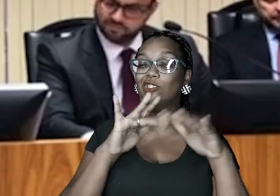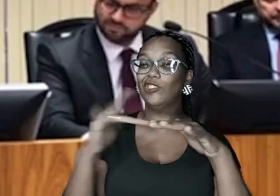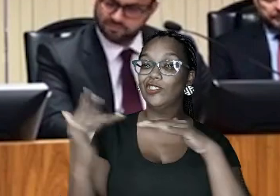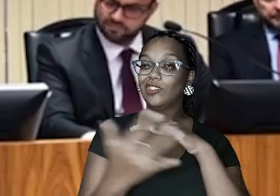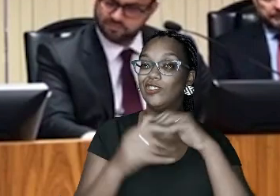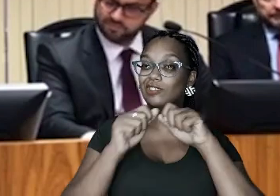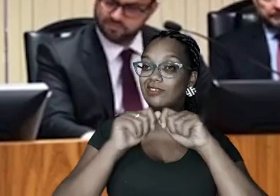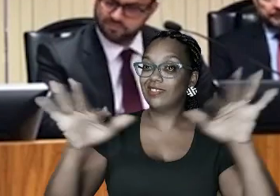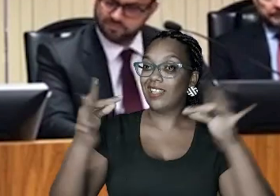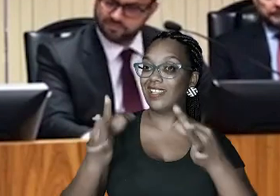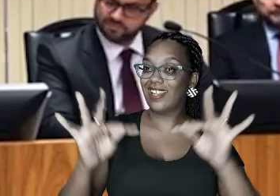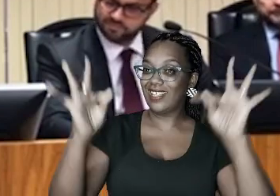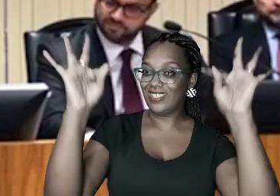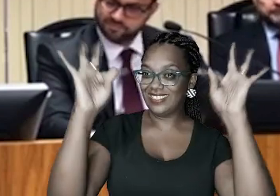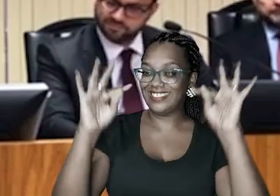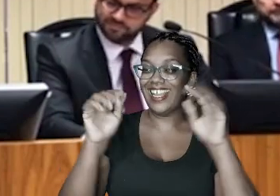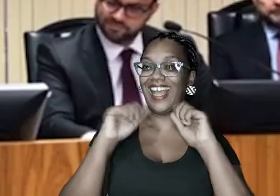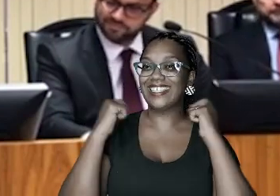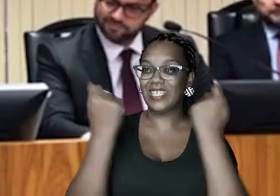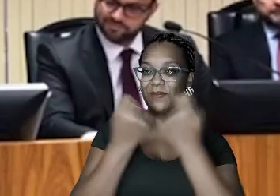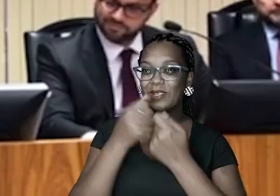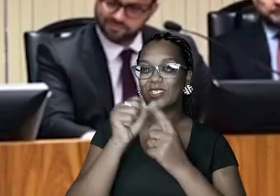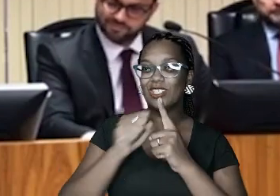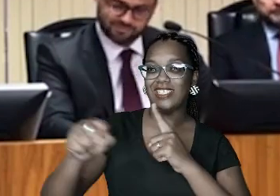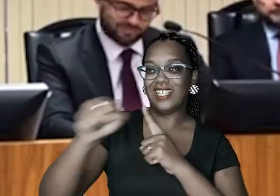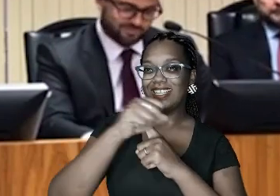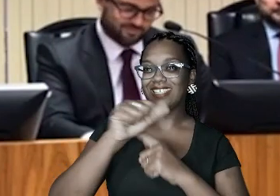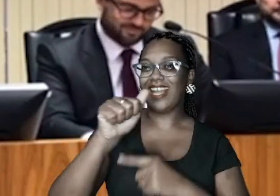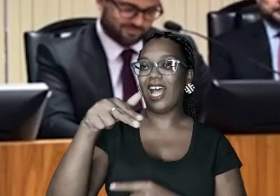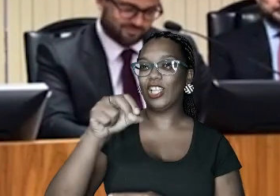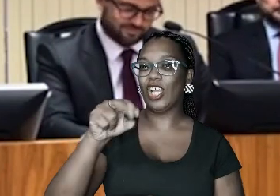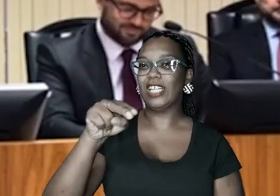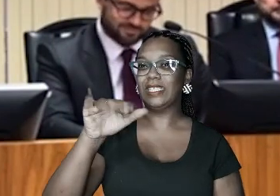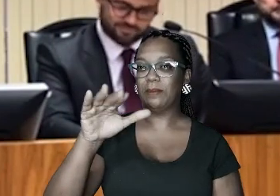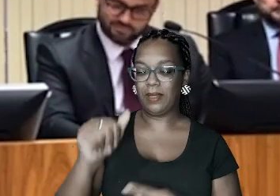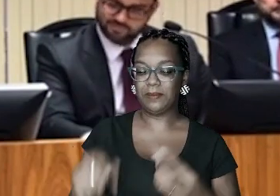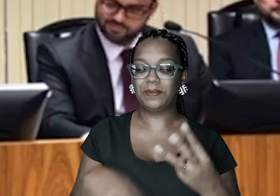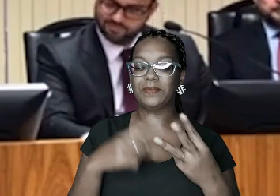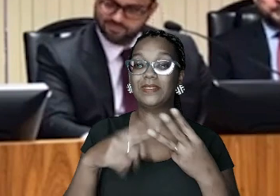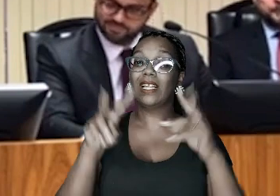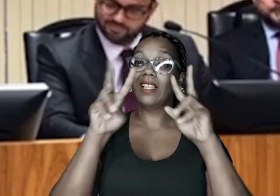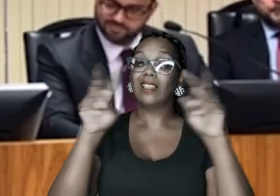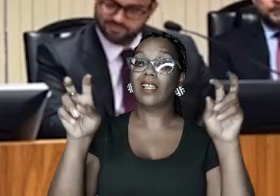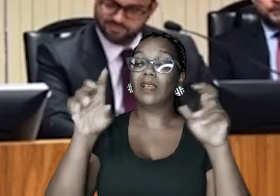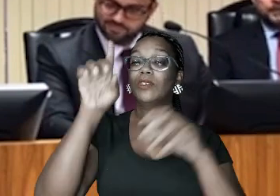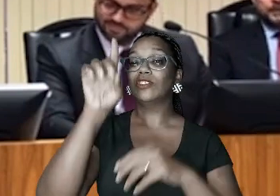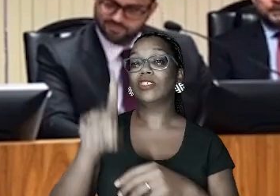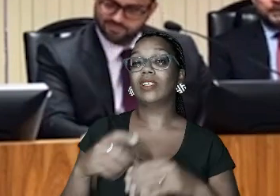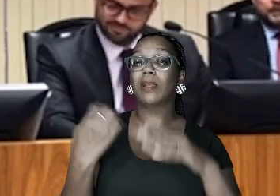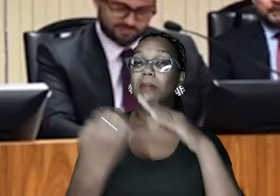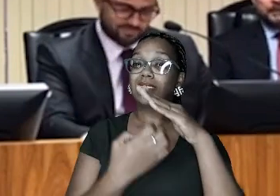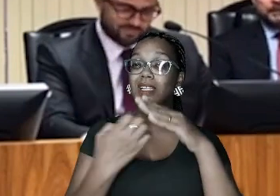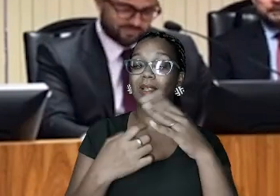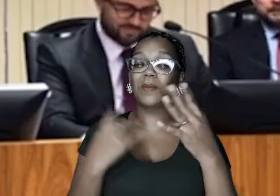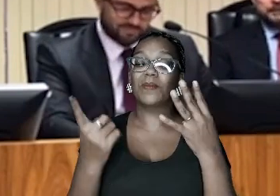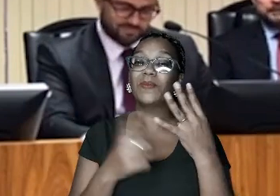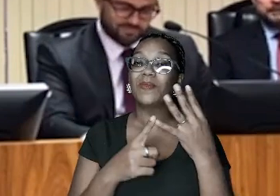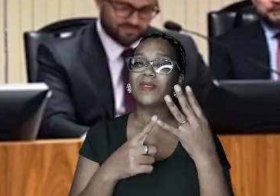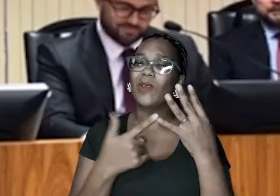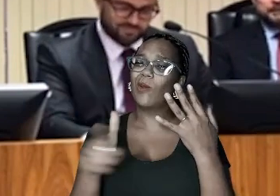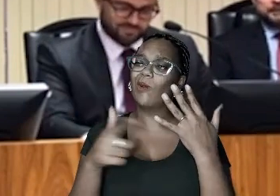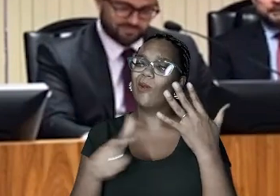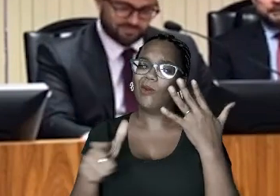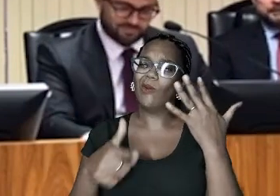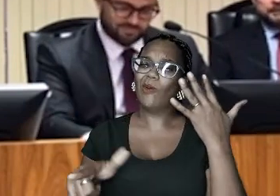tecnologias nas assembleias de sociedades anônimas temas de Direito Empresarial que tem além de outros livros